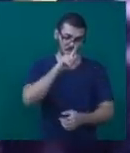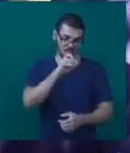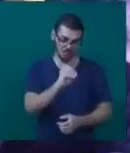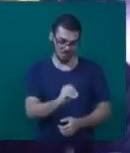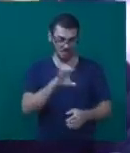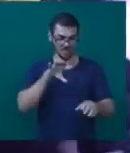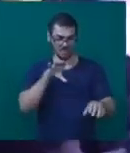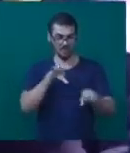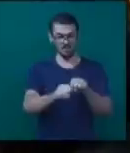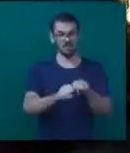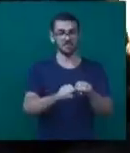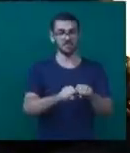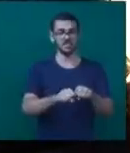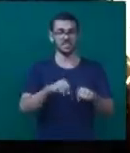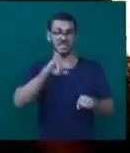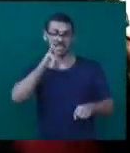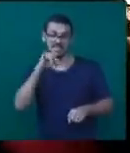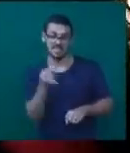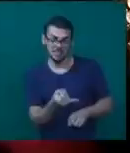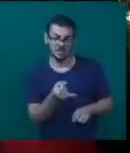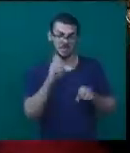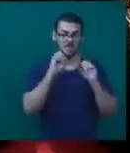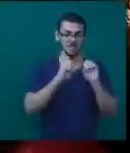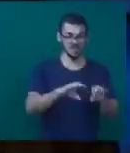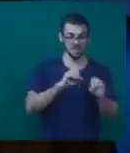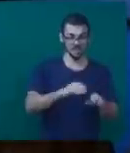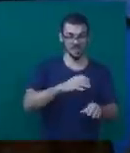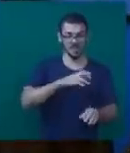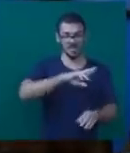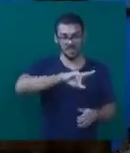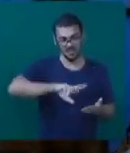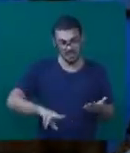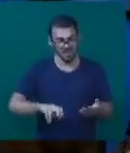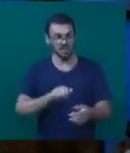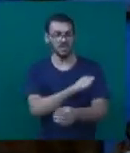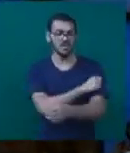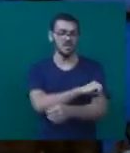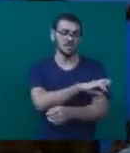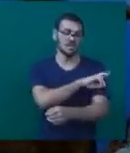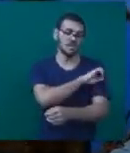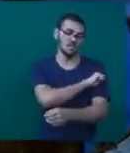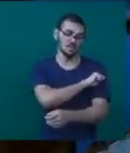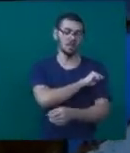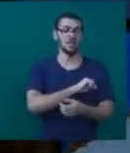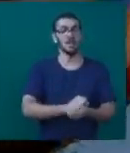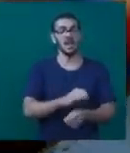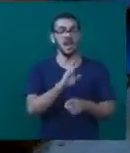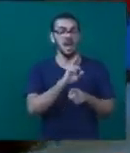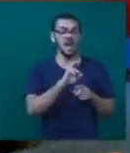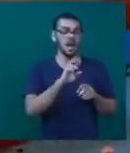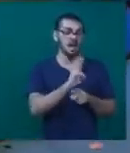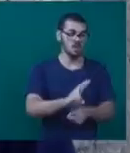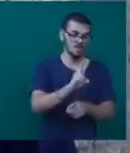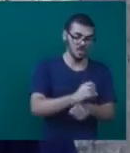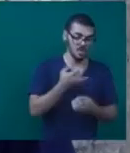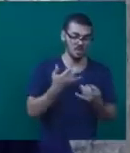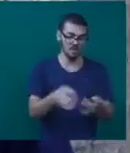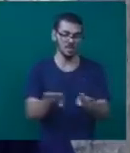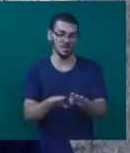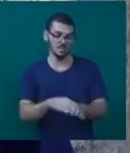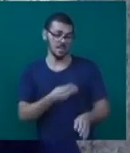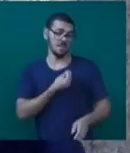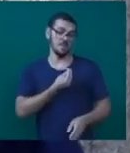de outras séries a cuidarem bem do jardim e, assim, garantir a permanência das abelhas na escola.